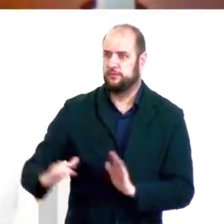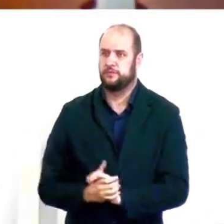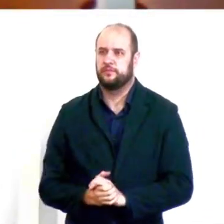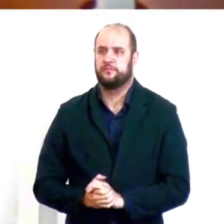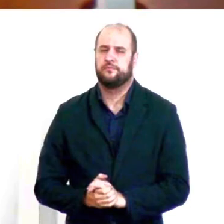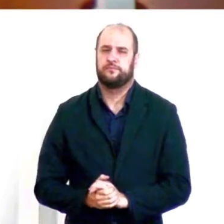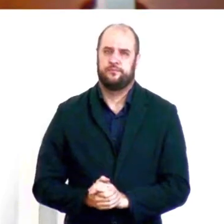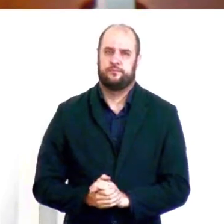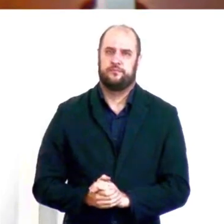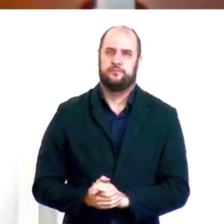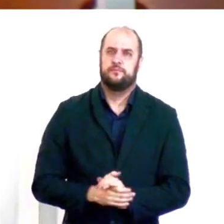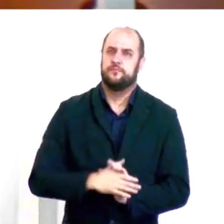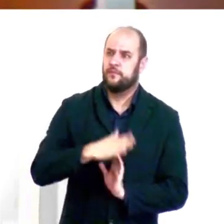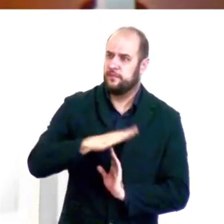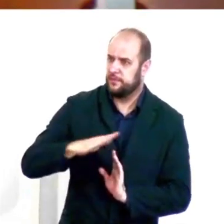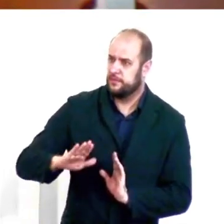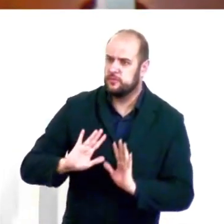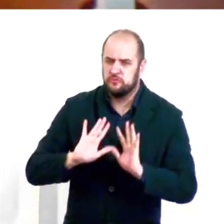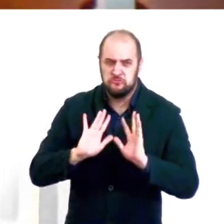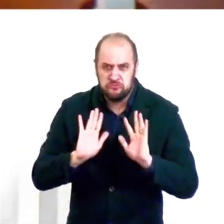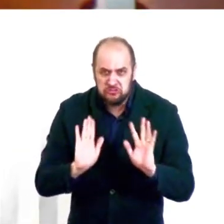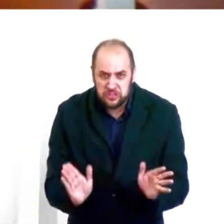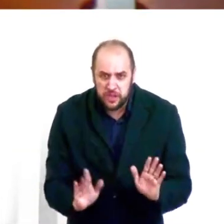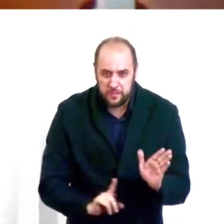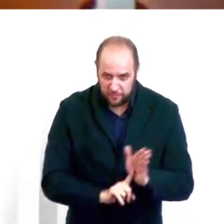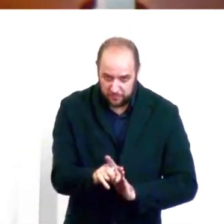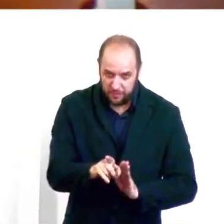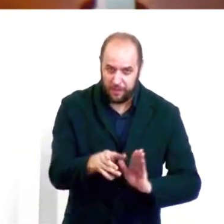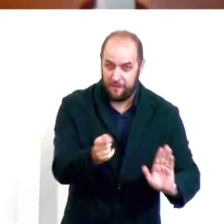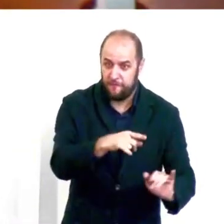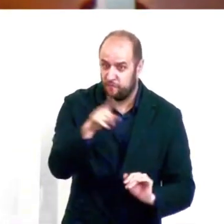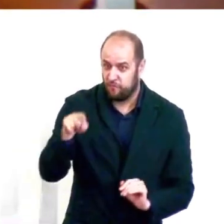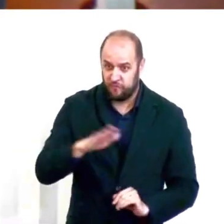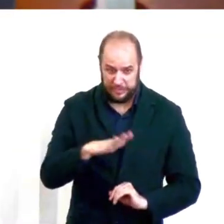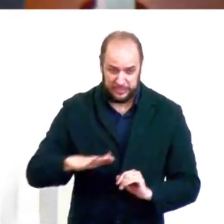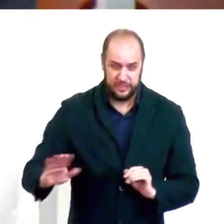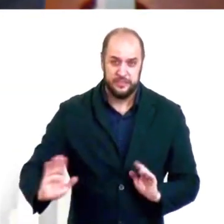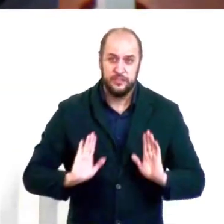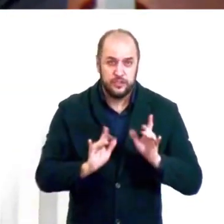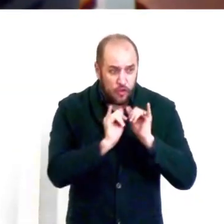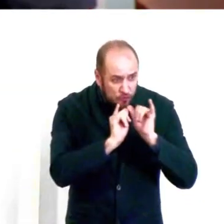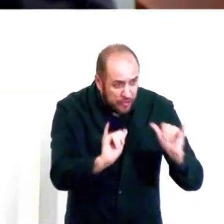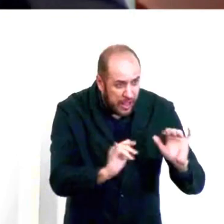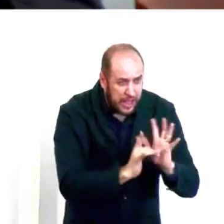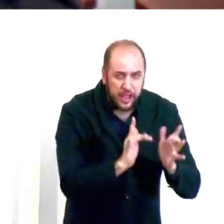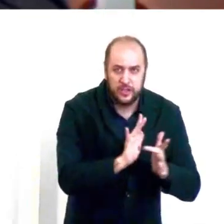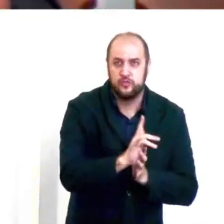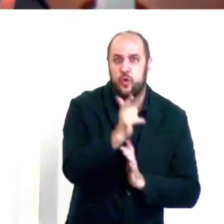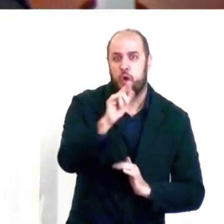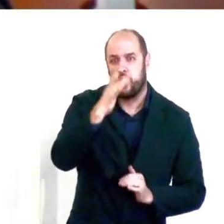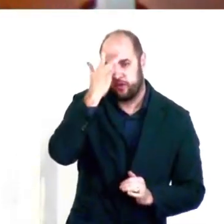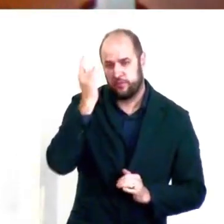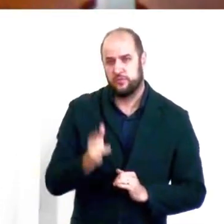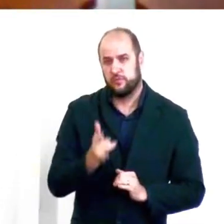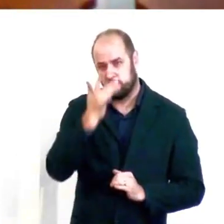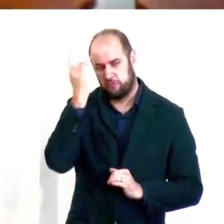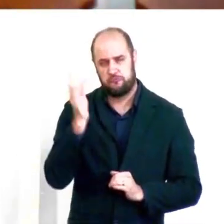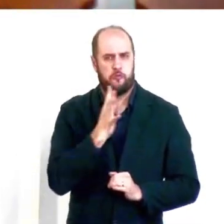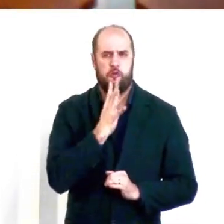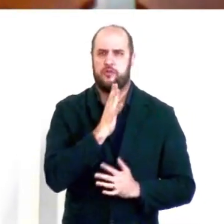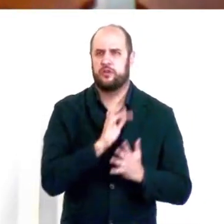vocês já falaram de Jesus para alguém? Alguém que não conhecia o Jesus que